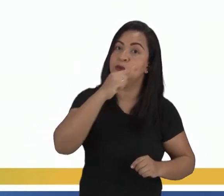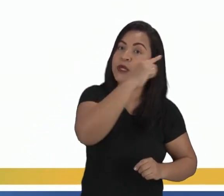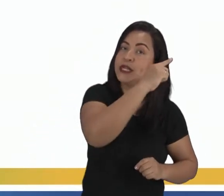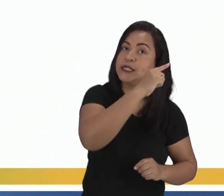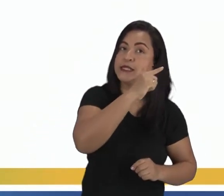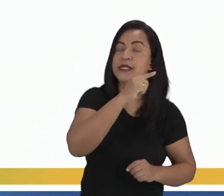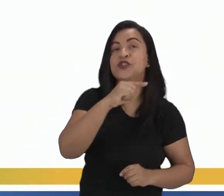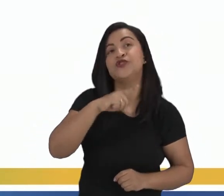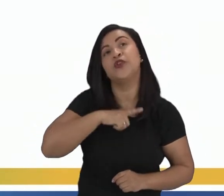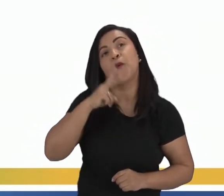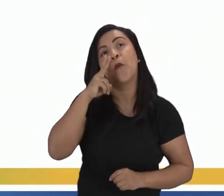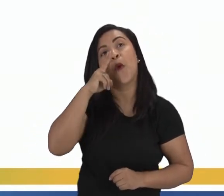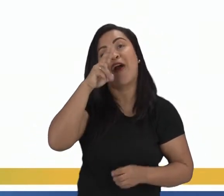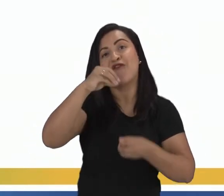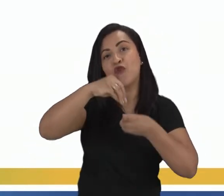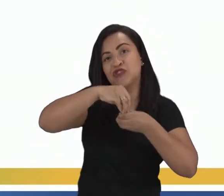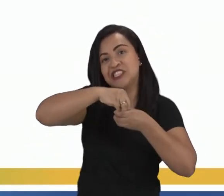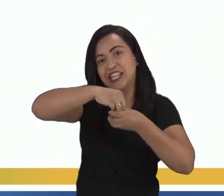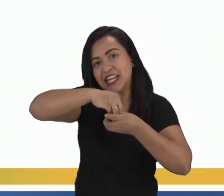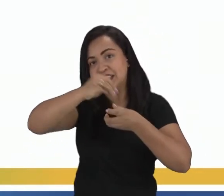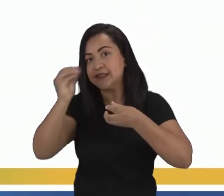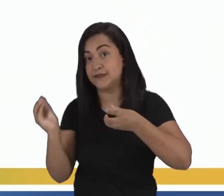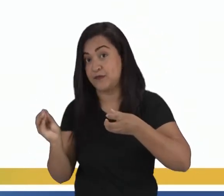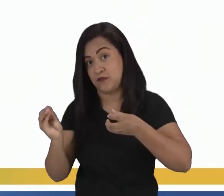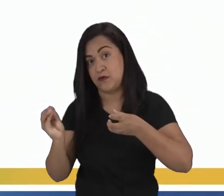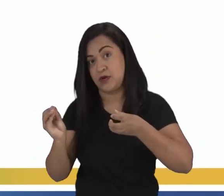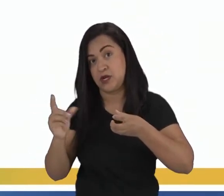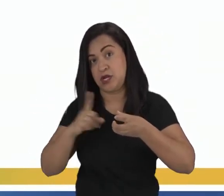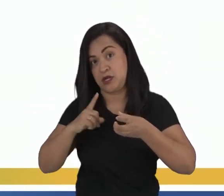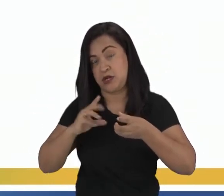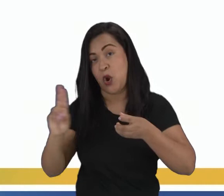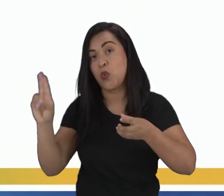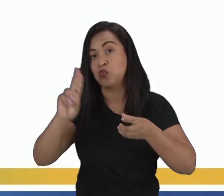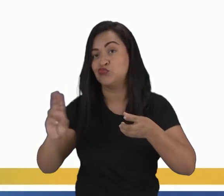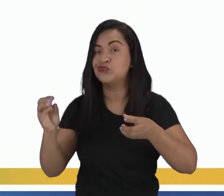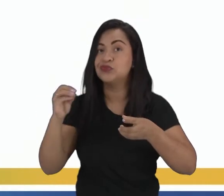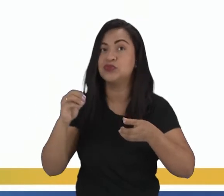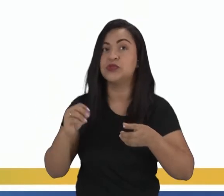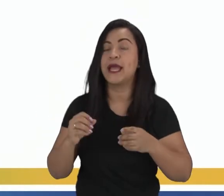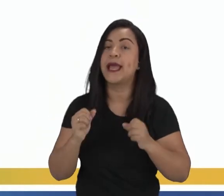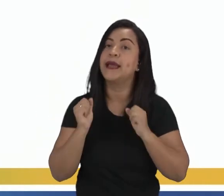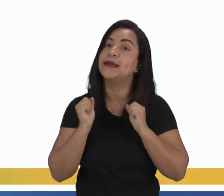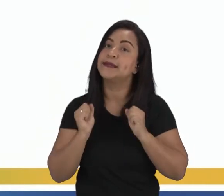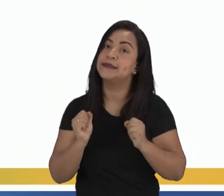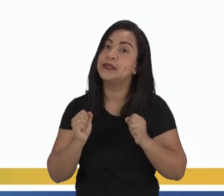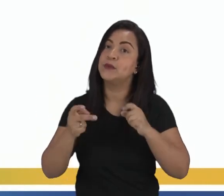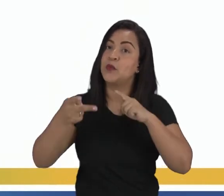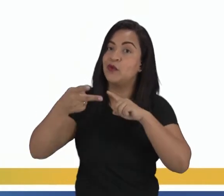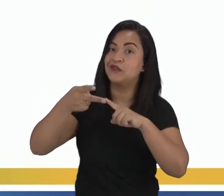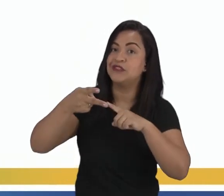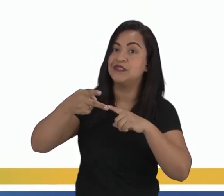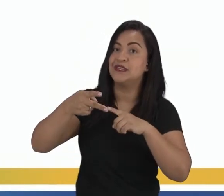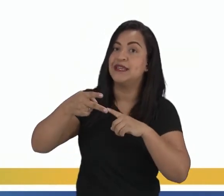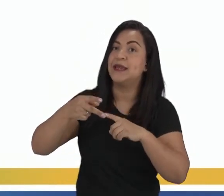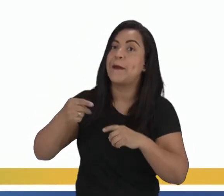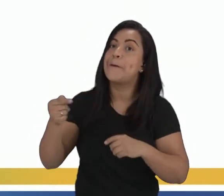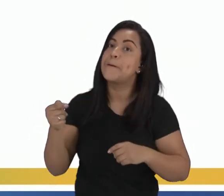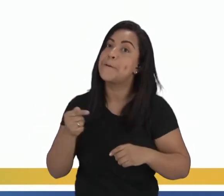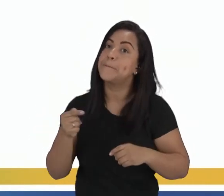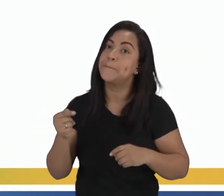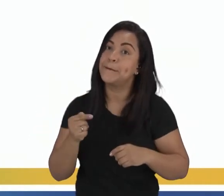Uma força externa sendo aplicada, ela pode ser menor do que a força de